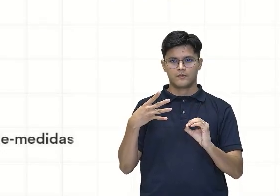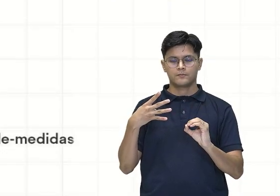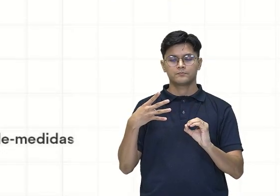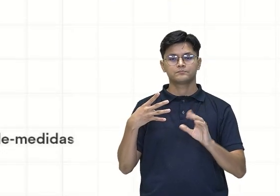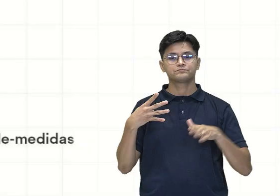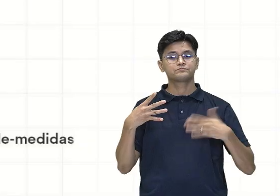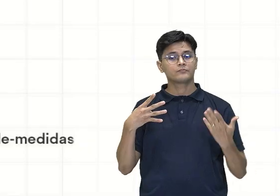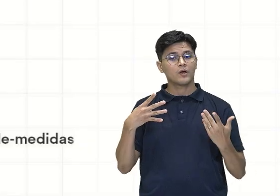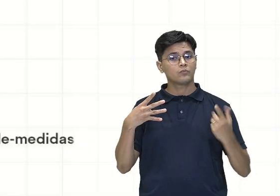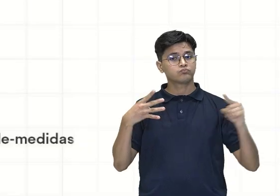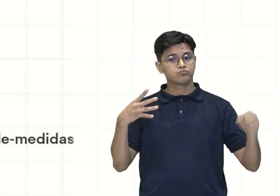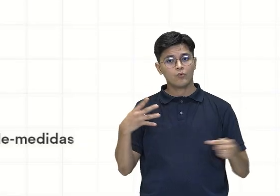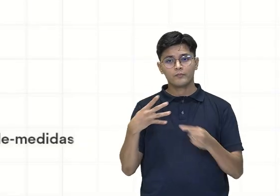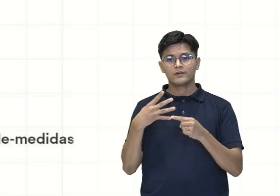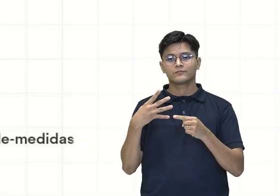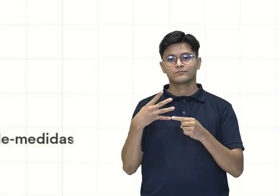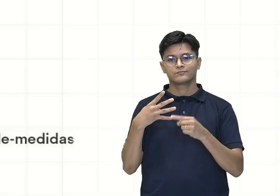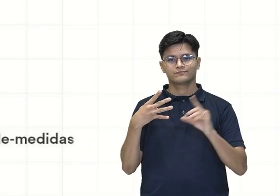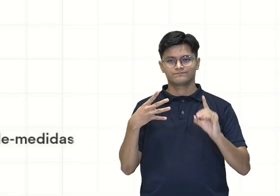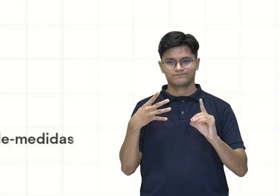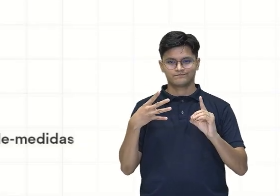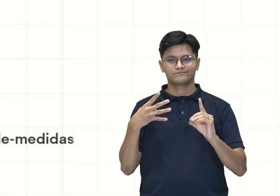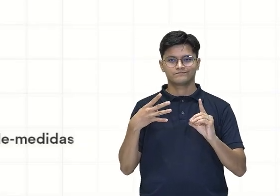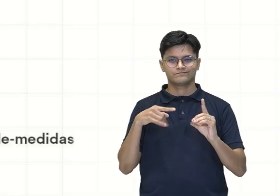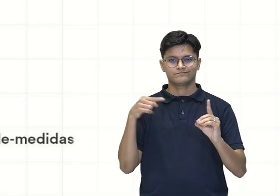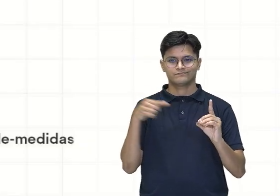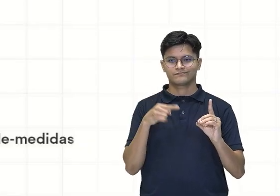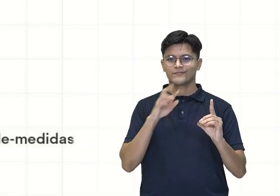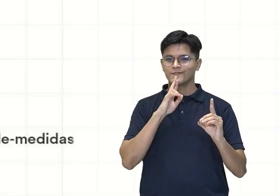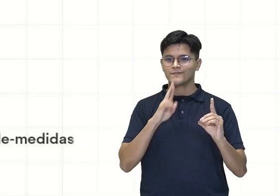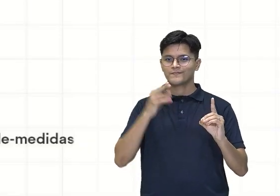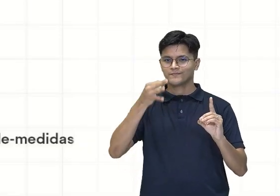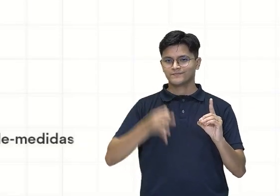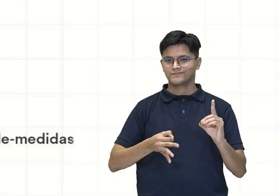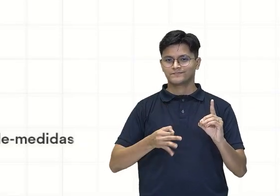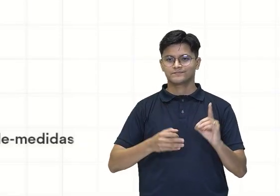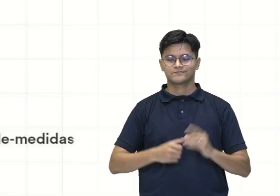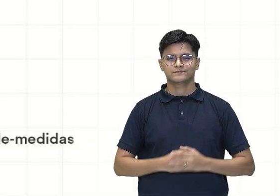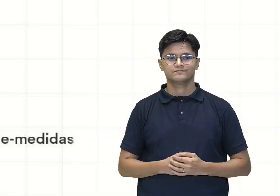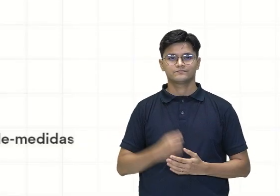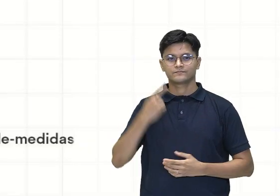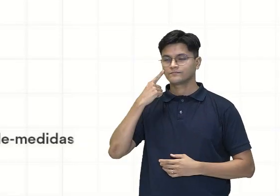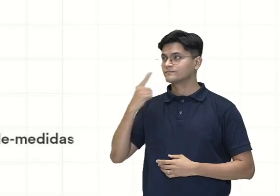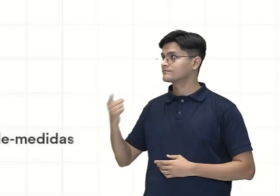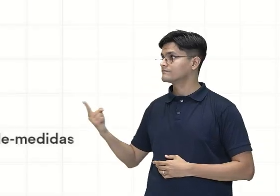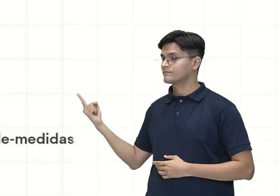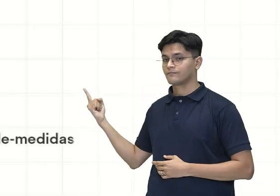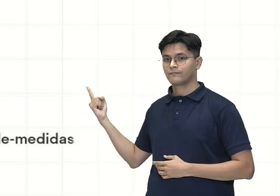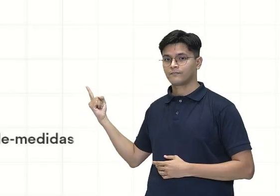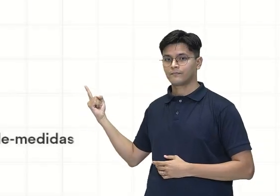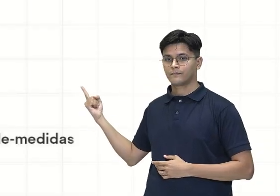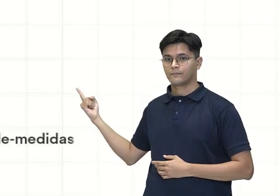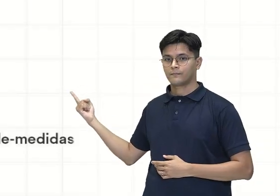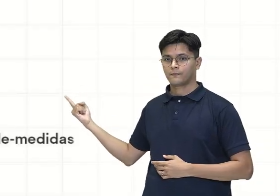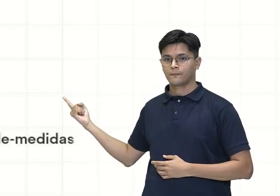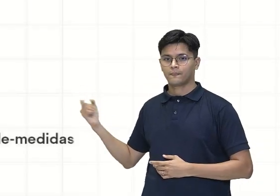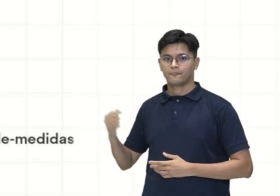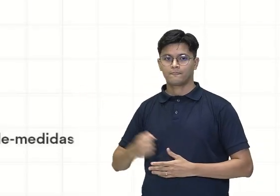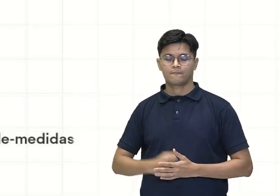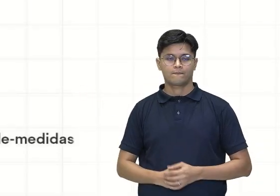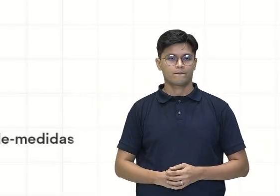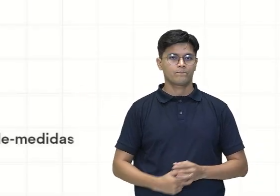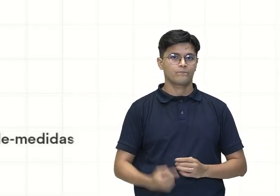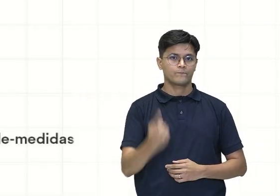aí a gente já viu que a alternativa correta é a nossa alternativa D, que é 10 metros